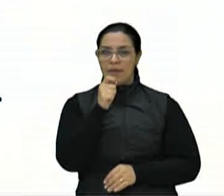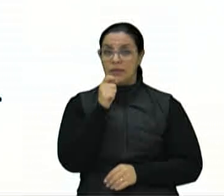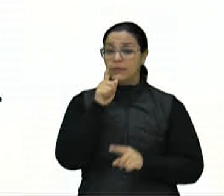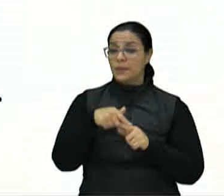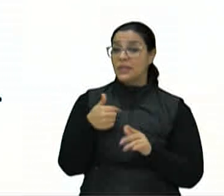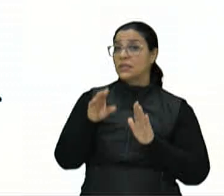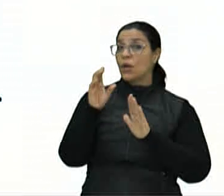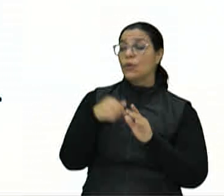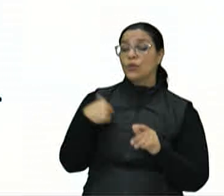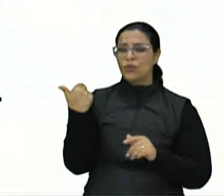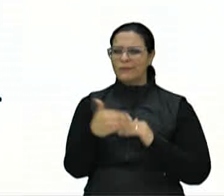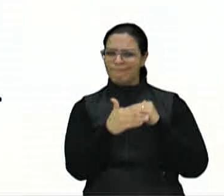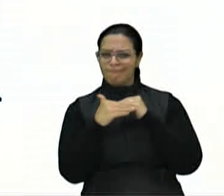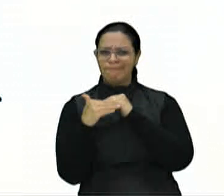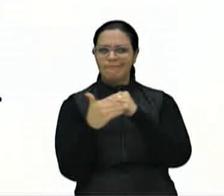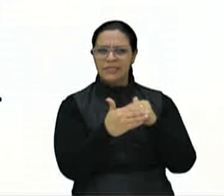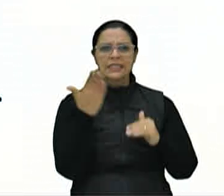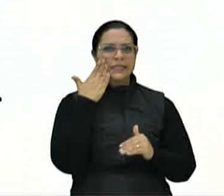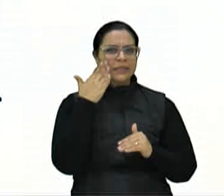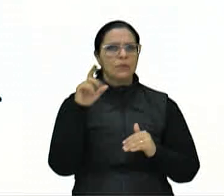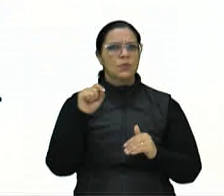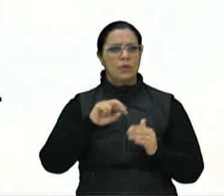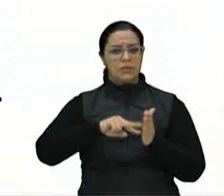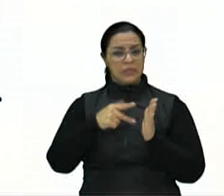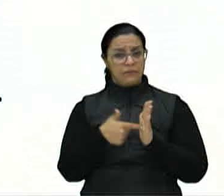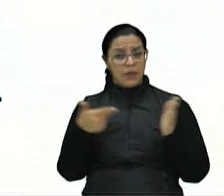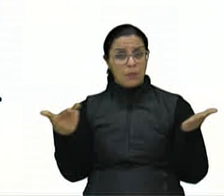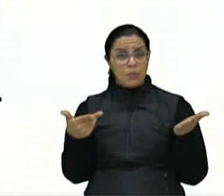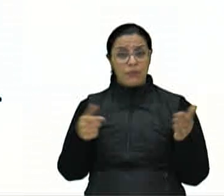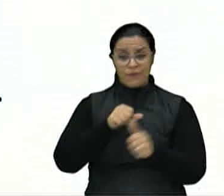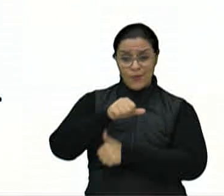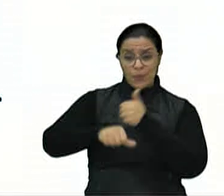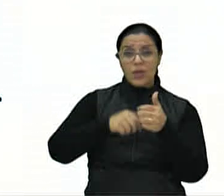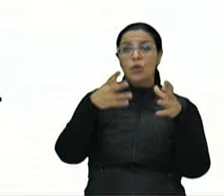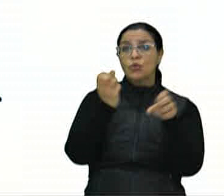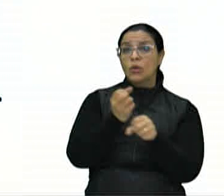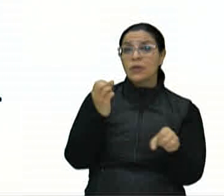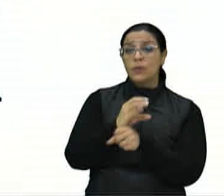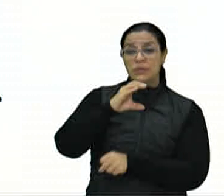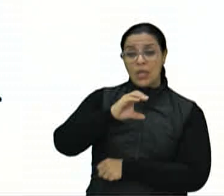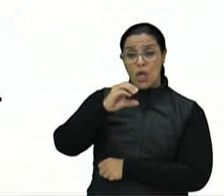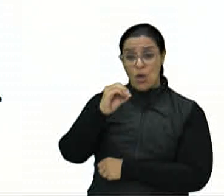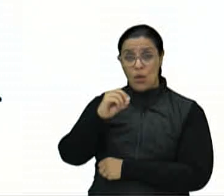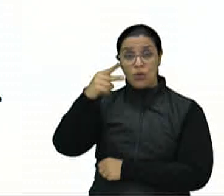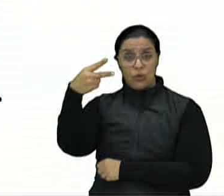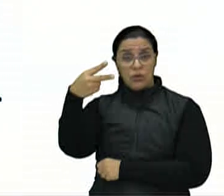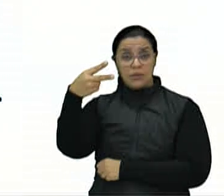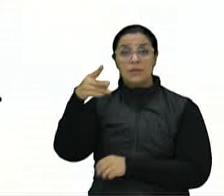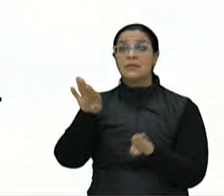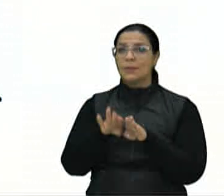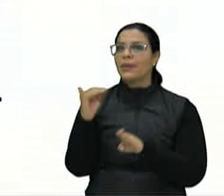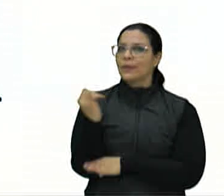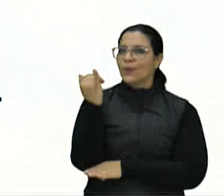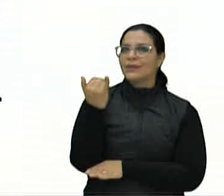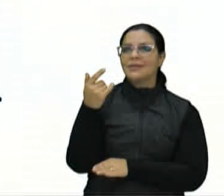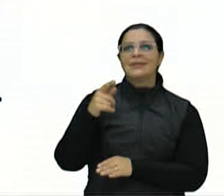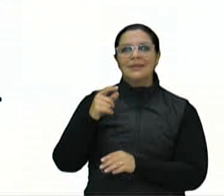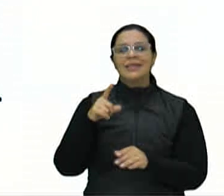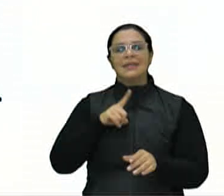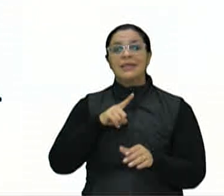um consenso que a alteração significativa nas reservas de carbono desses compartimentos terá importante efeito